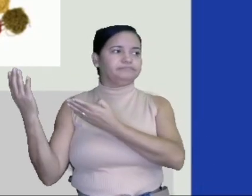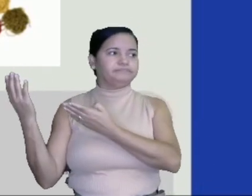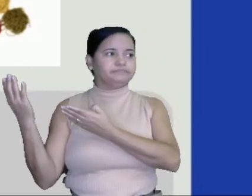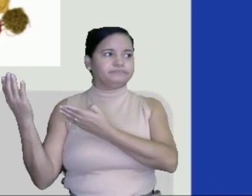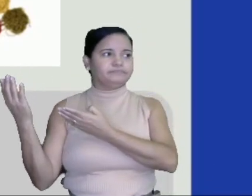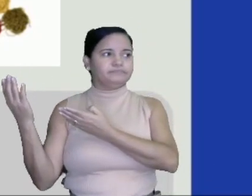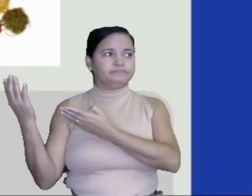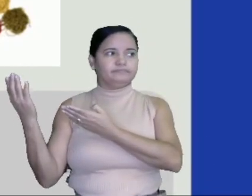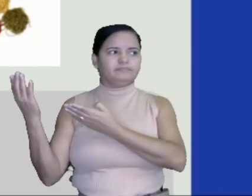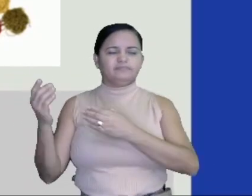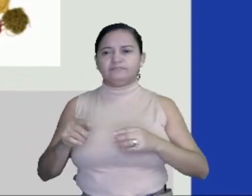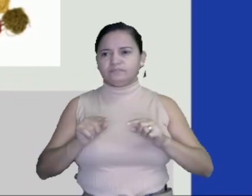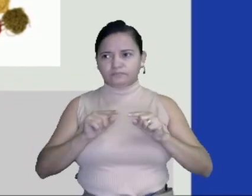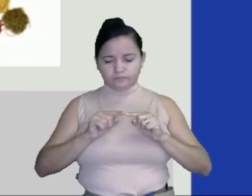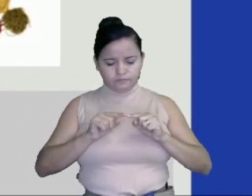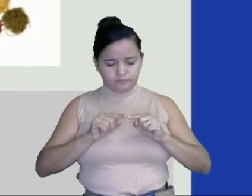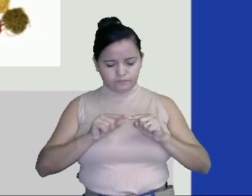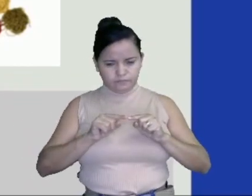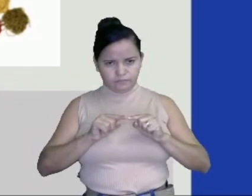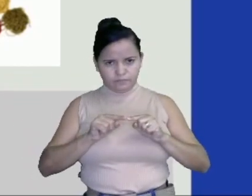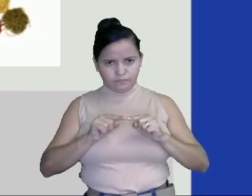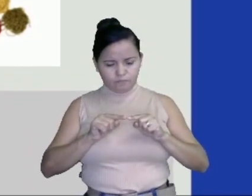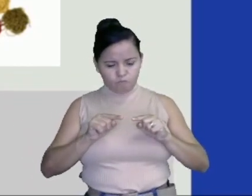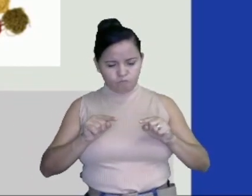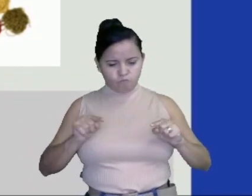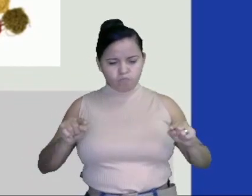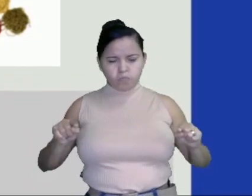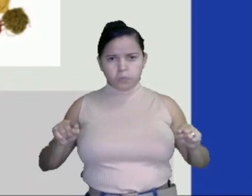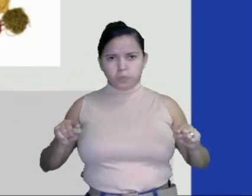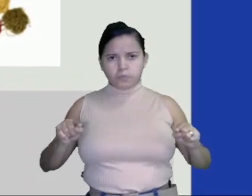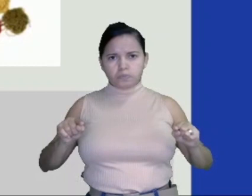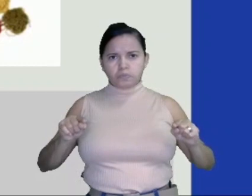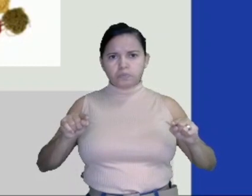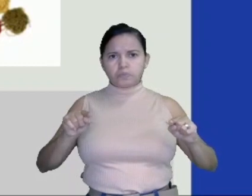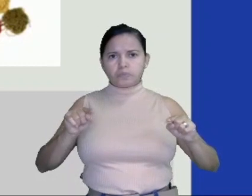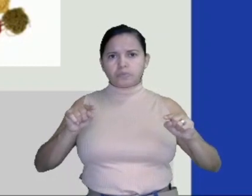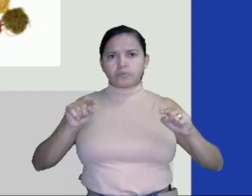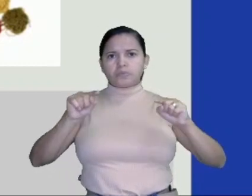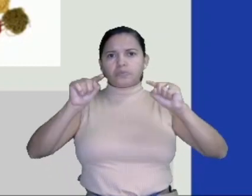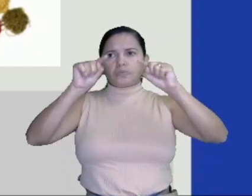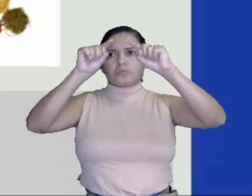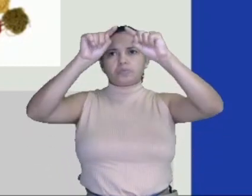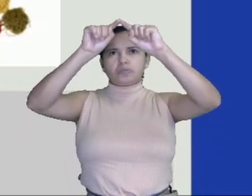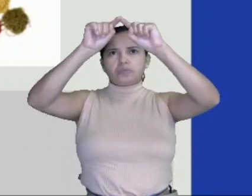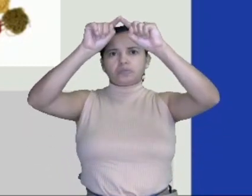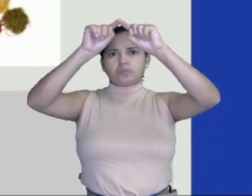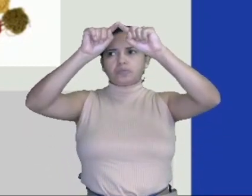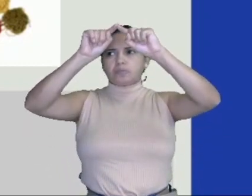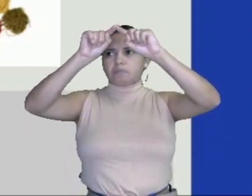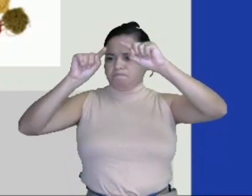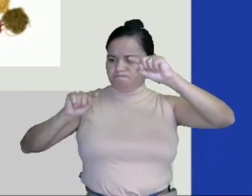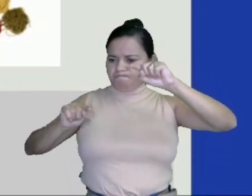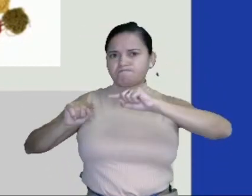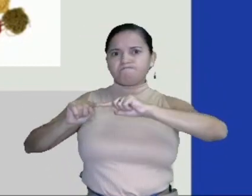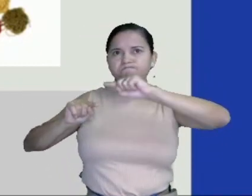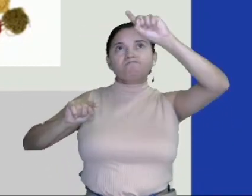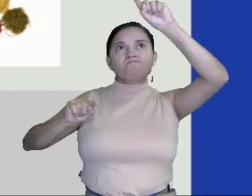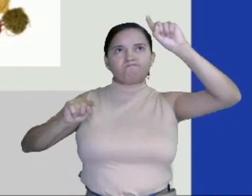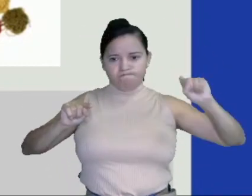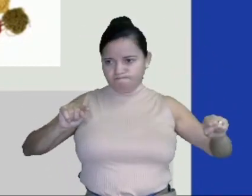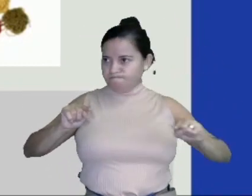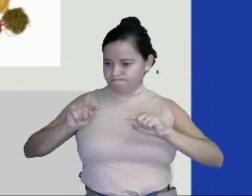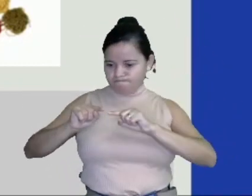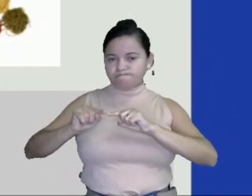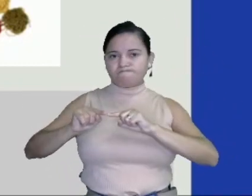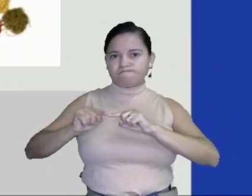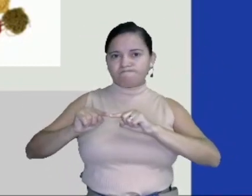aqui. O que significa essa pirâmide aí, esse triângulo, na verdade, é chamado de pirâmide alimentar? É o que